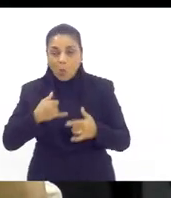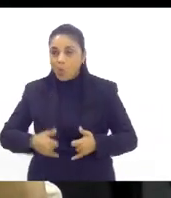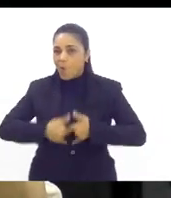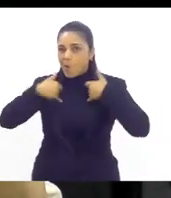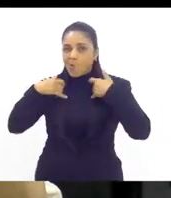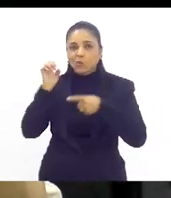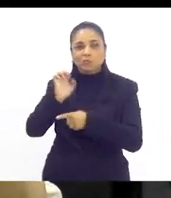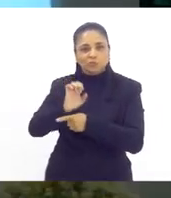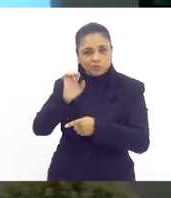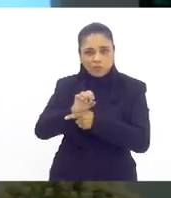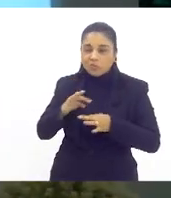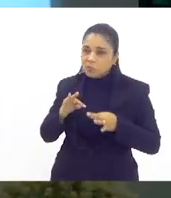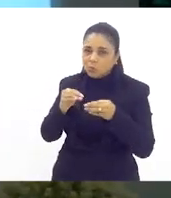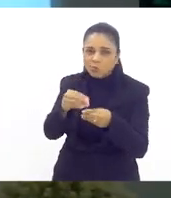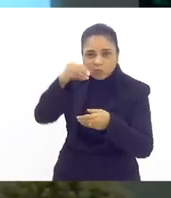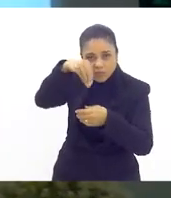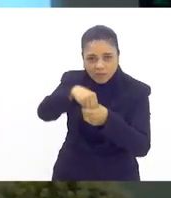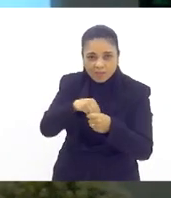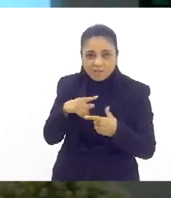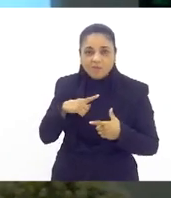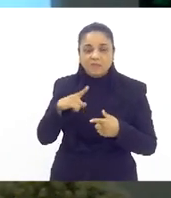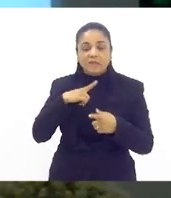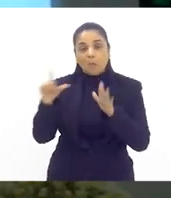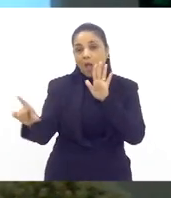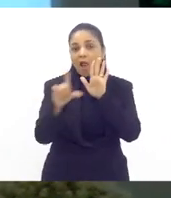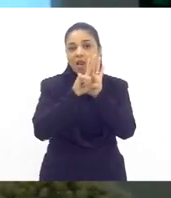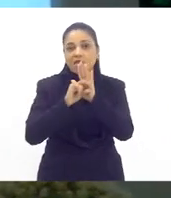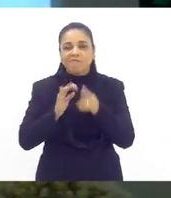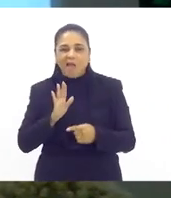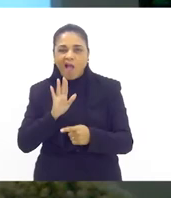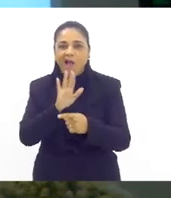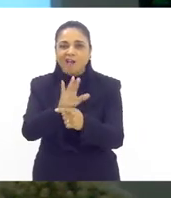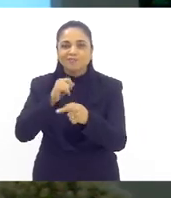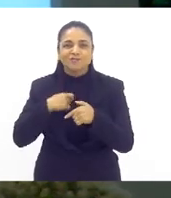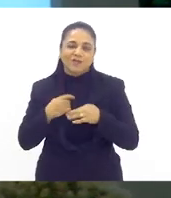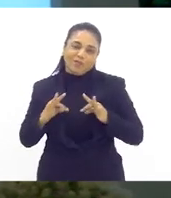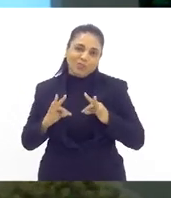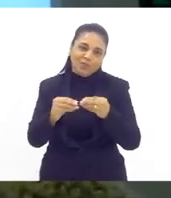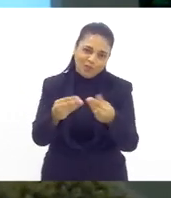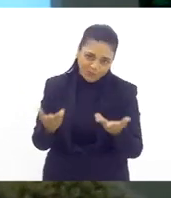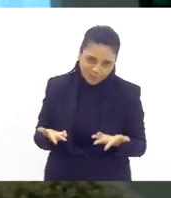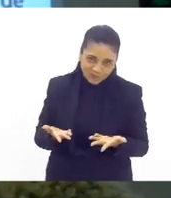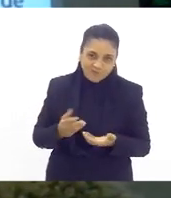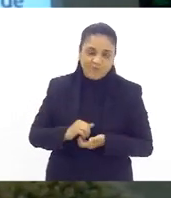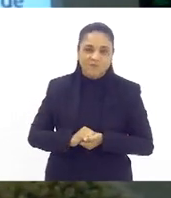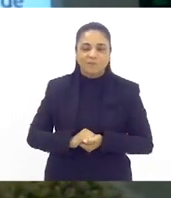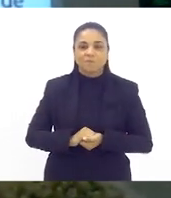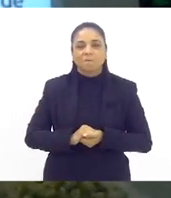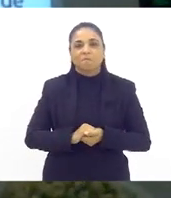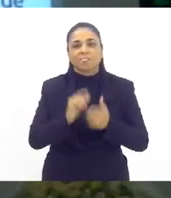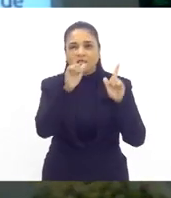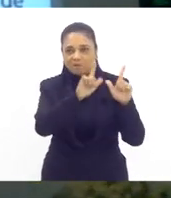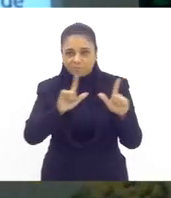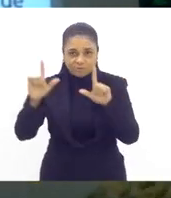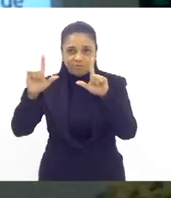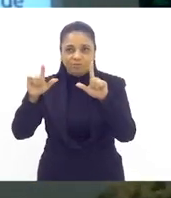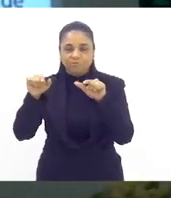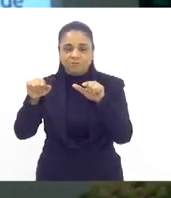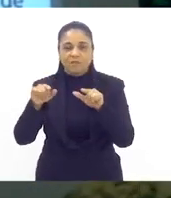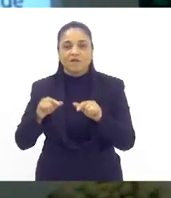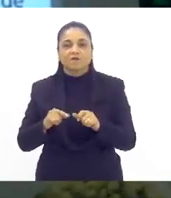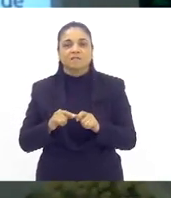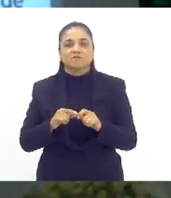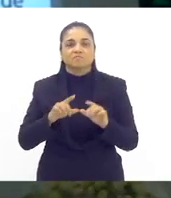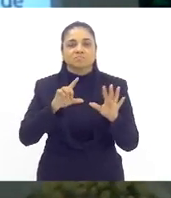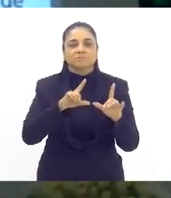estado que tem tudo isso e que tem uma lei que vai privilegiar tudo isso nesse momento pode passar ali tá